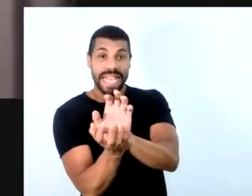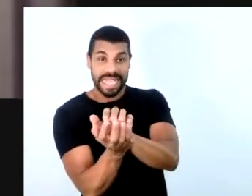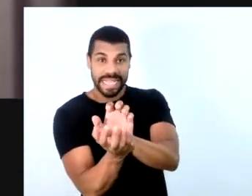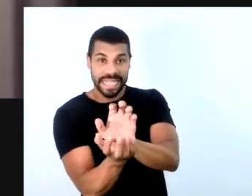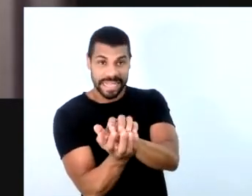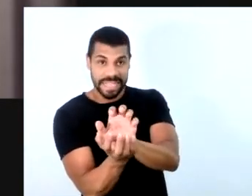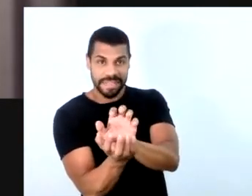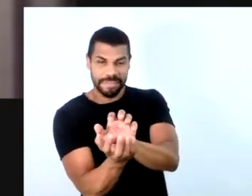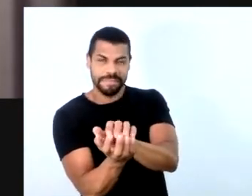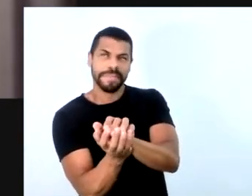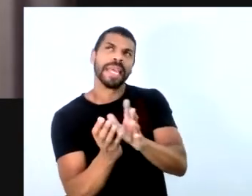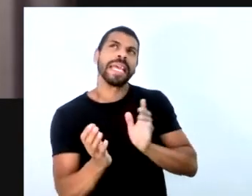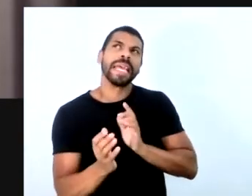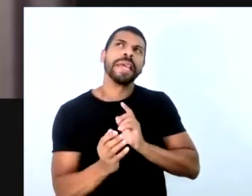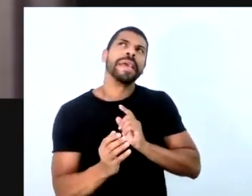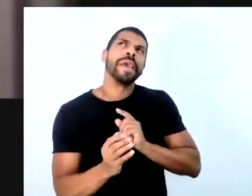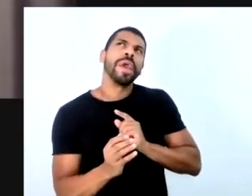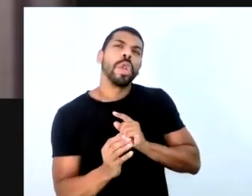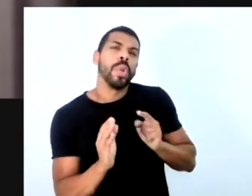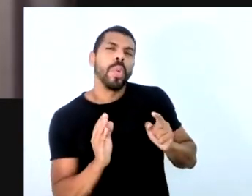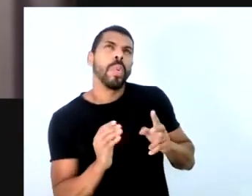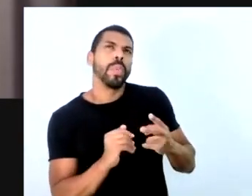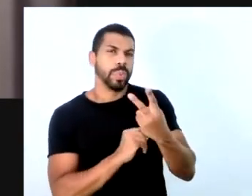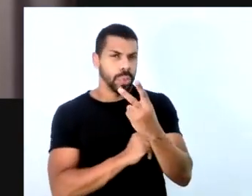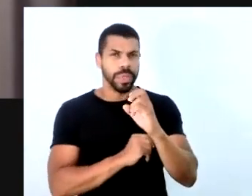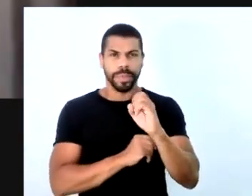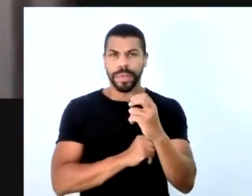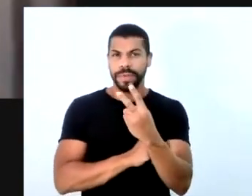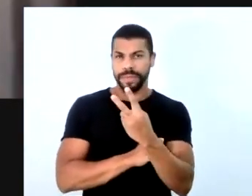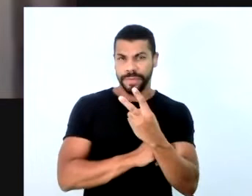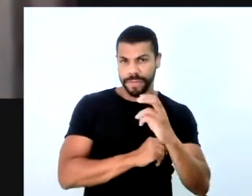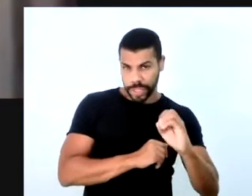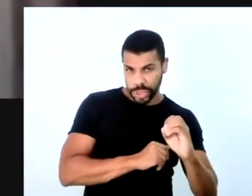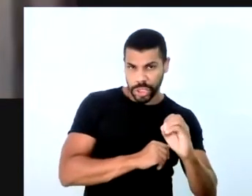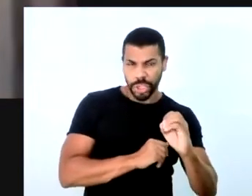para Recife para ficar 4 meses no primeiro ano da pandemia.